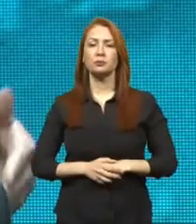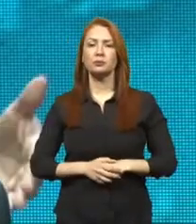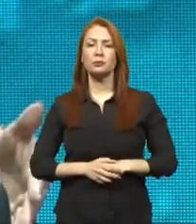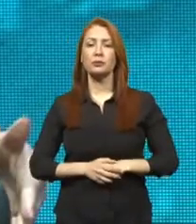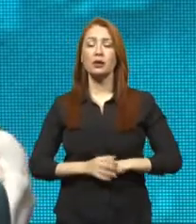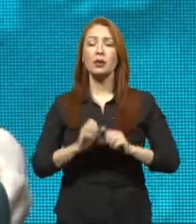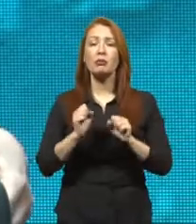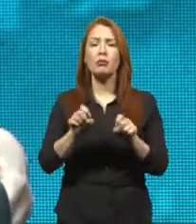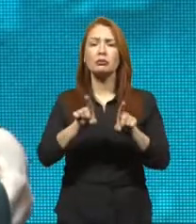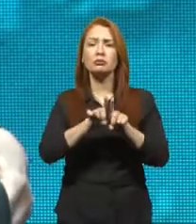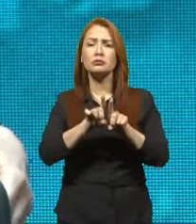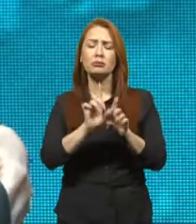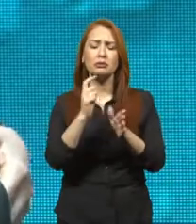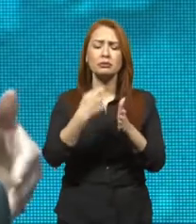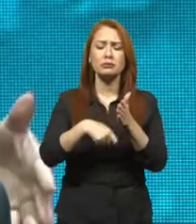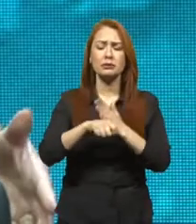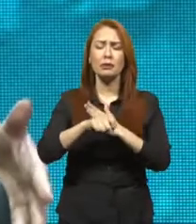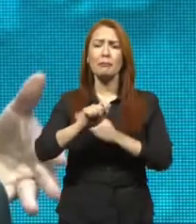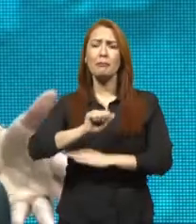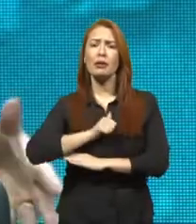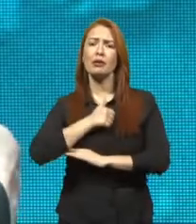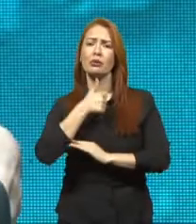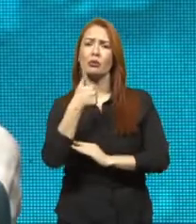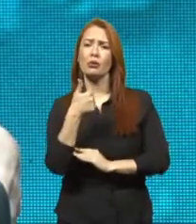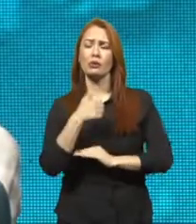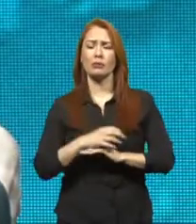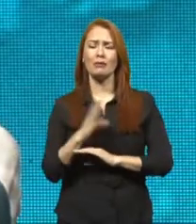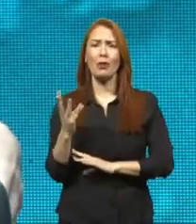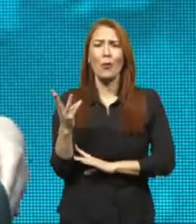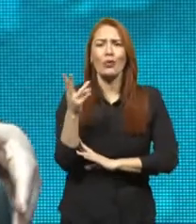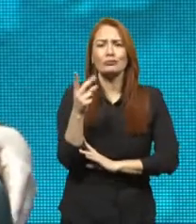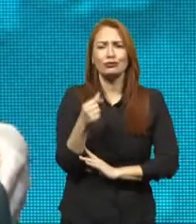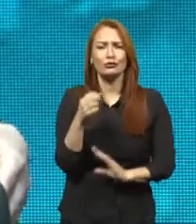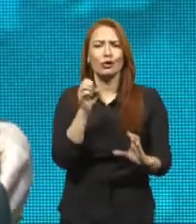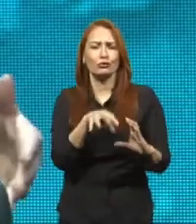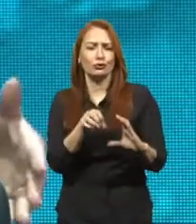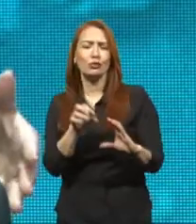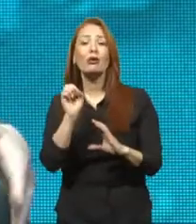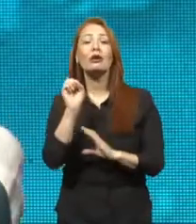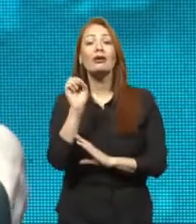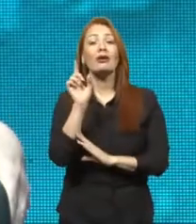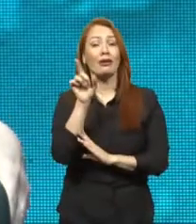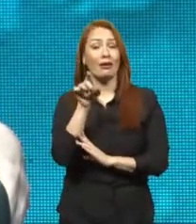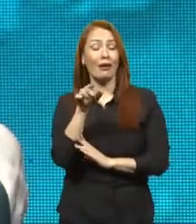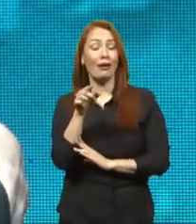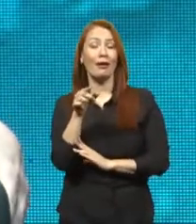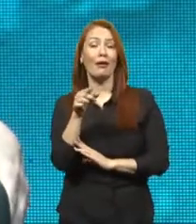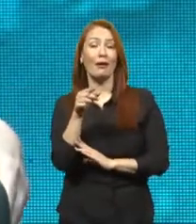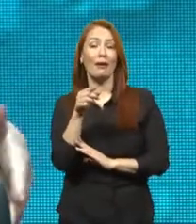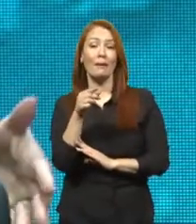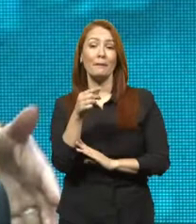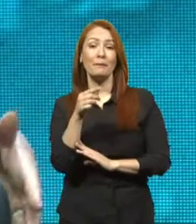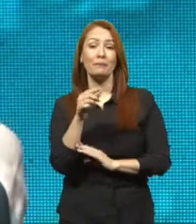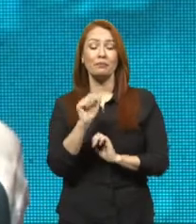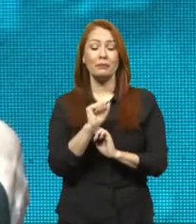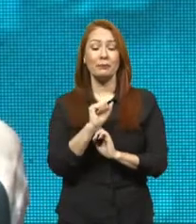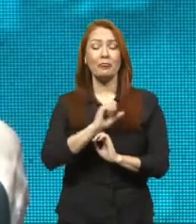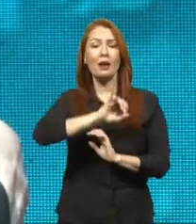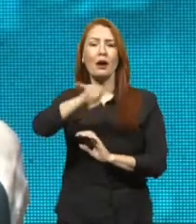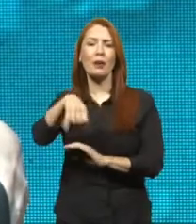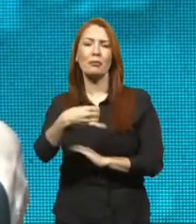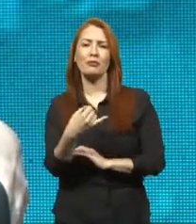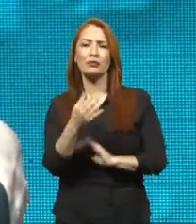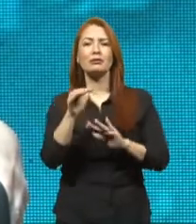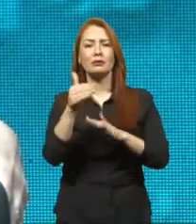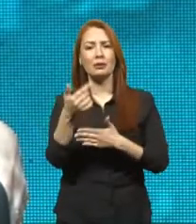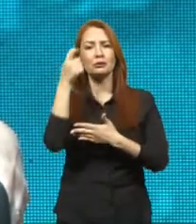melhorar muito a quantidade de resíduos que são aproveitados, né? Isso é o que a gente espera muito com essa legislação. A gente entende que